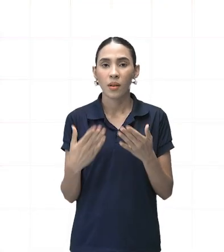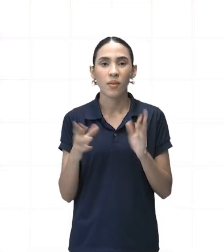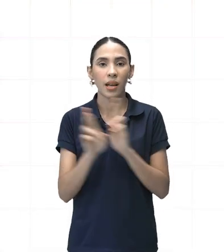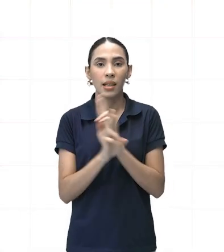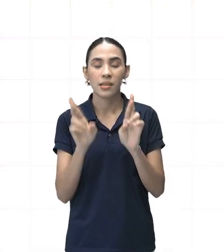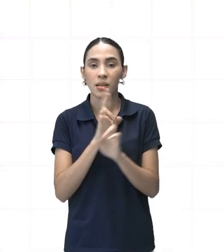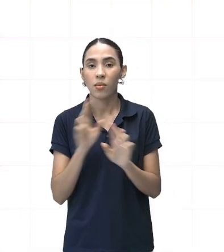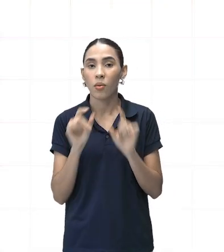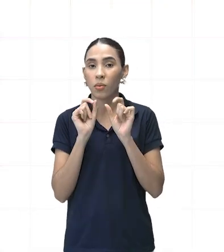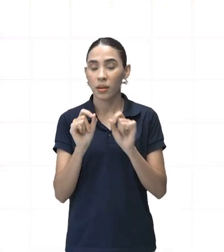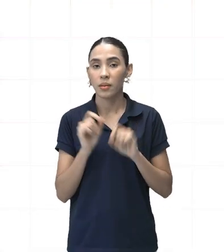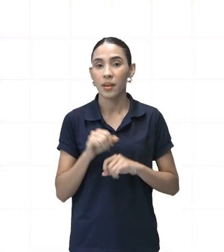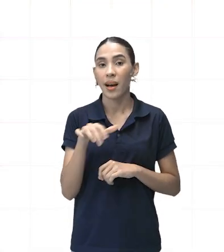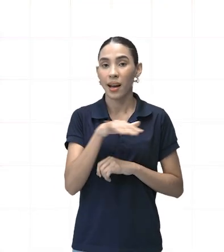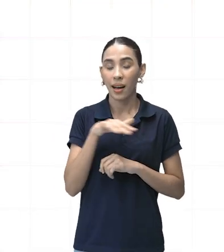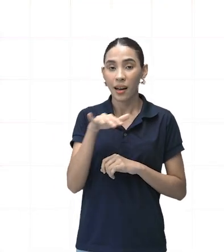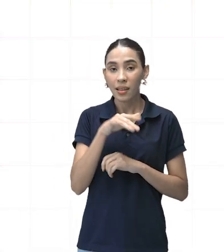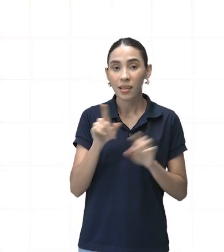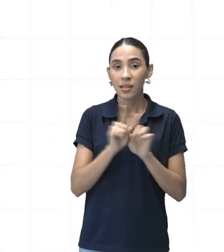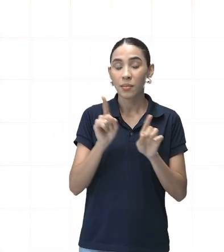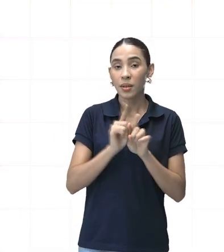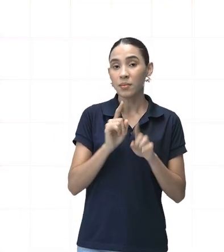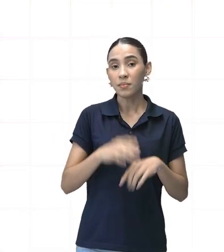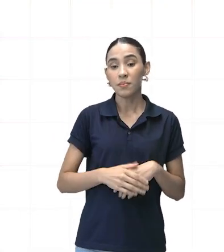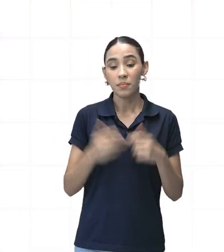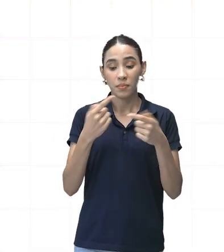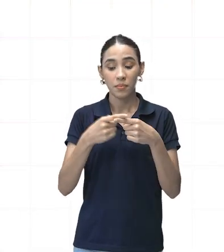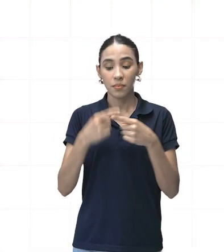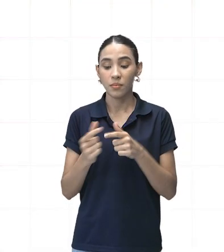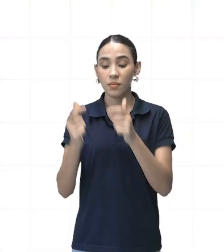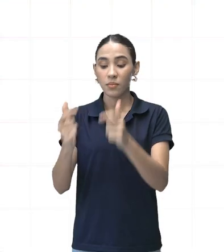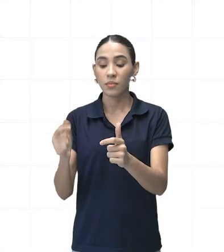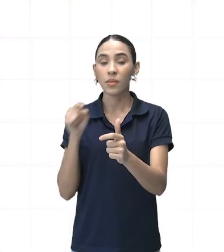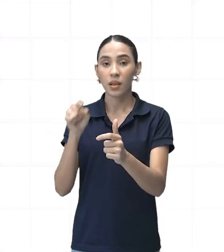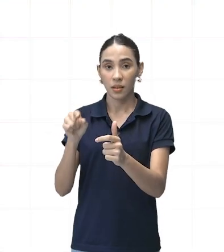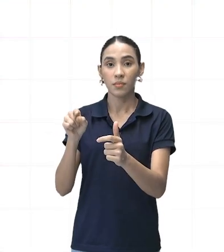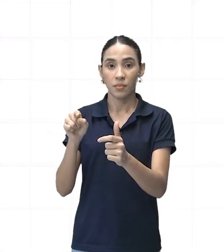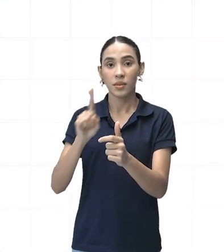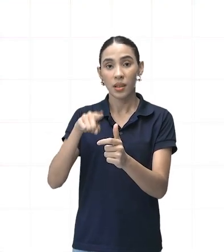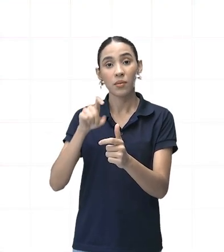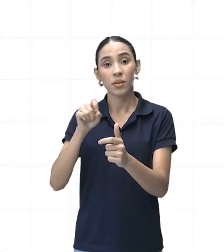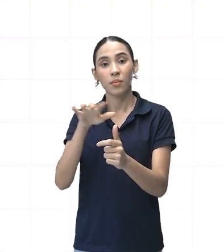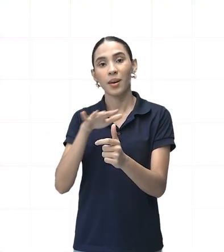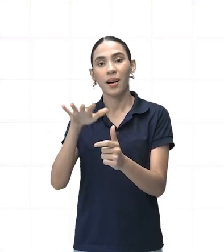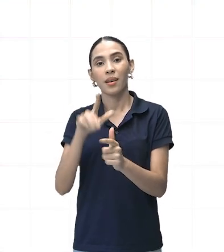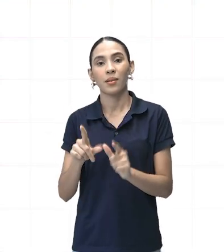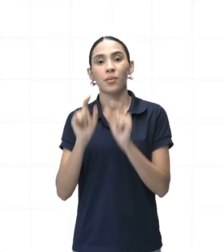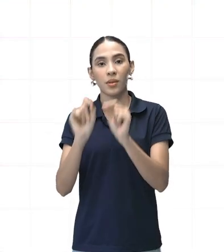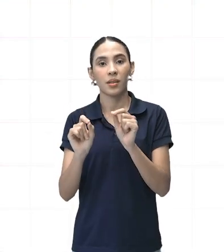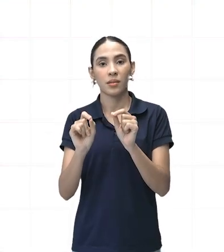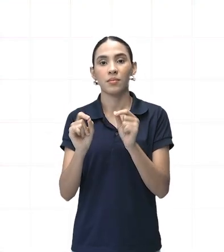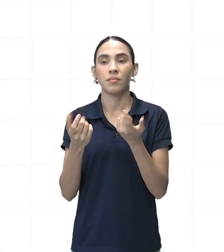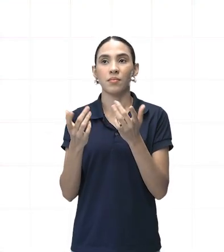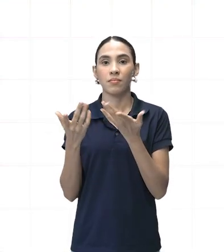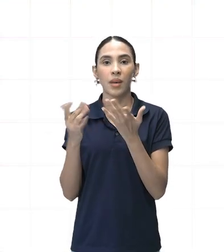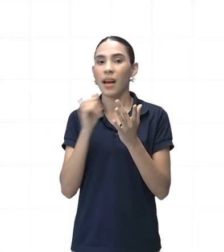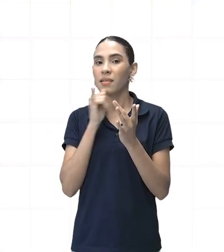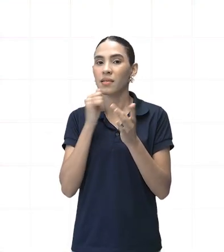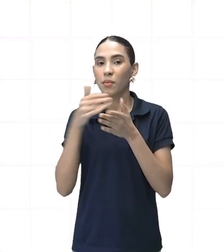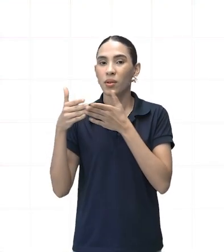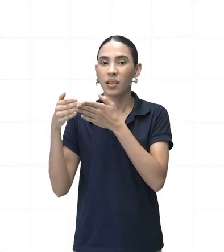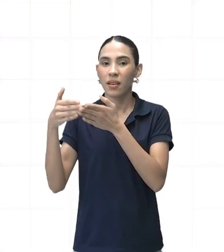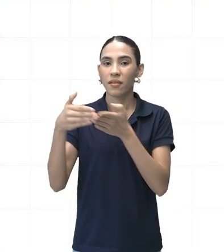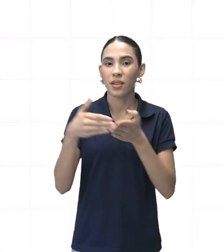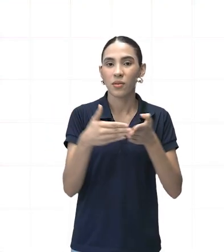em relação à sua área, ali, por estar localizado naquele lugar, né? Que era um espaço de passagem dos